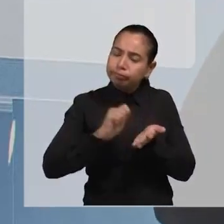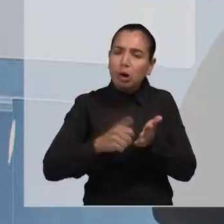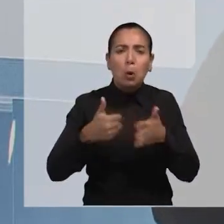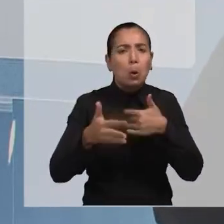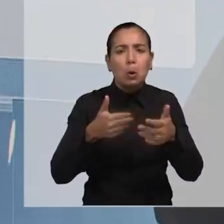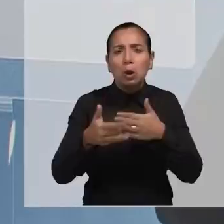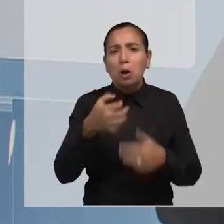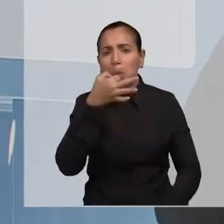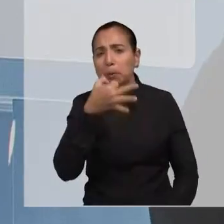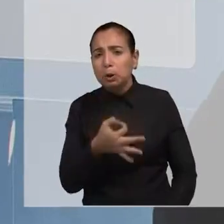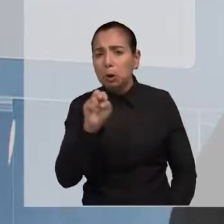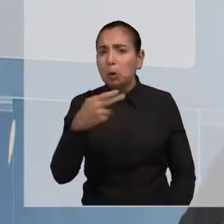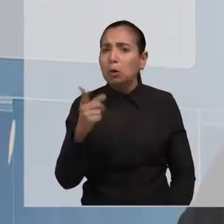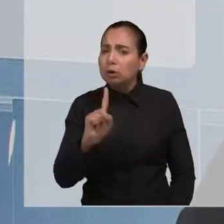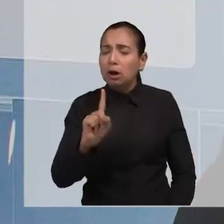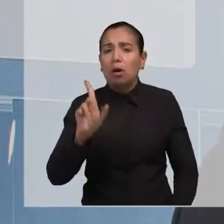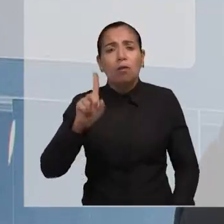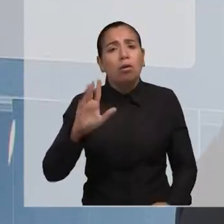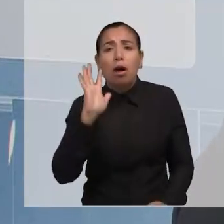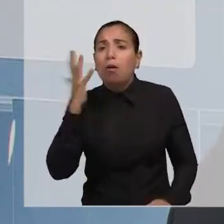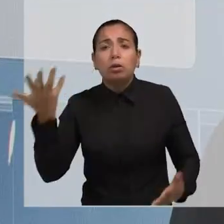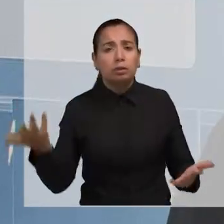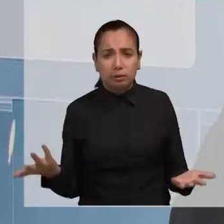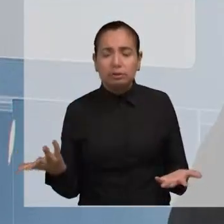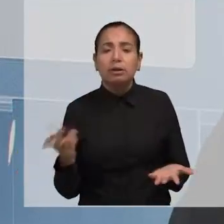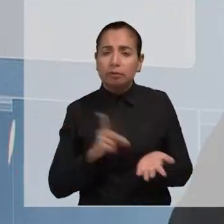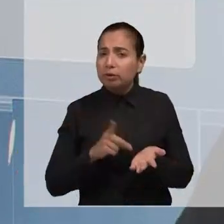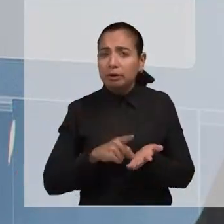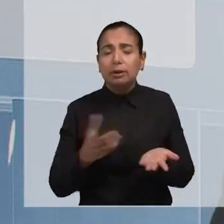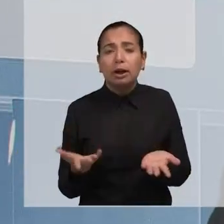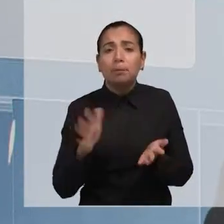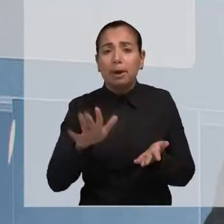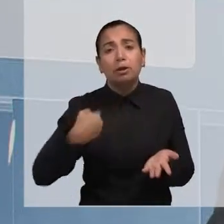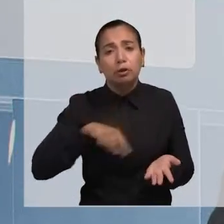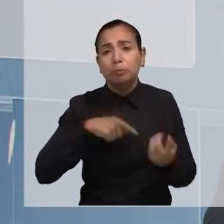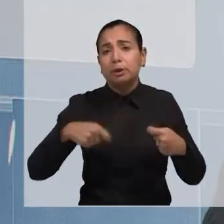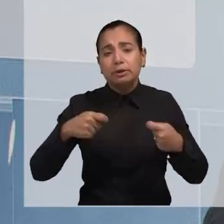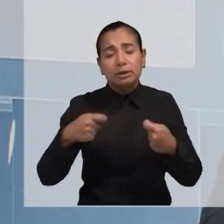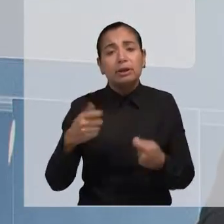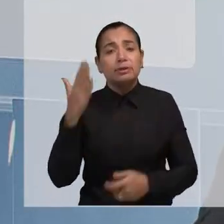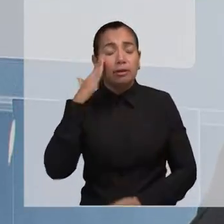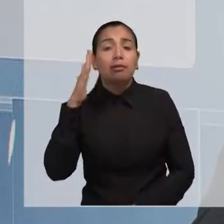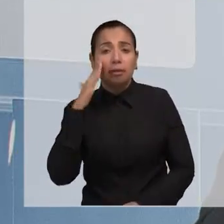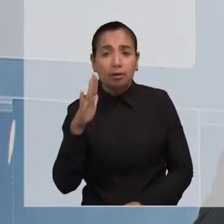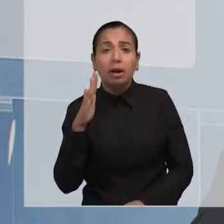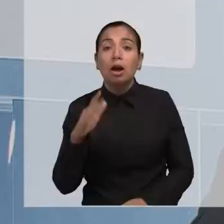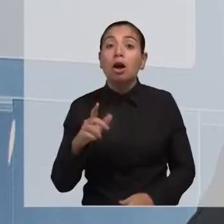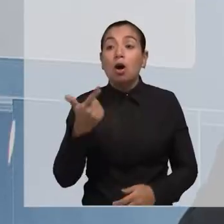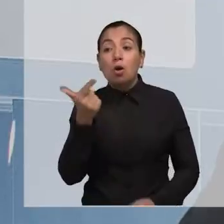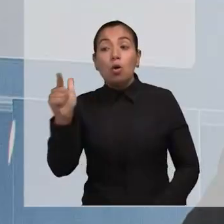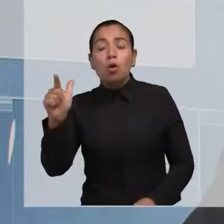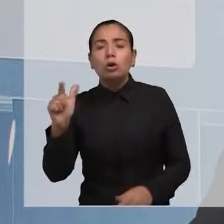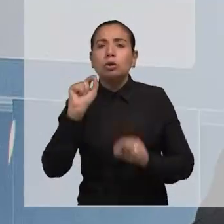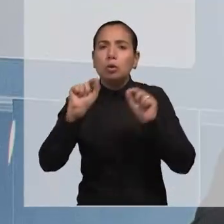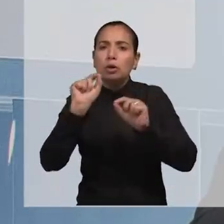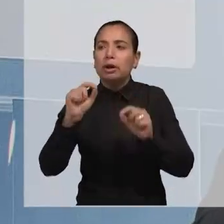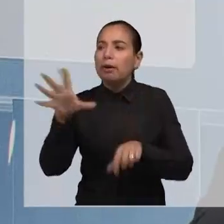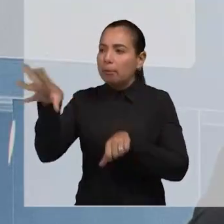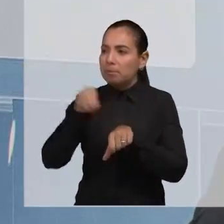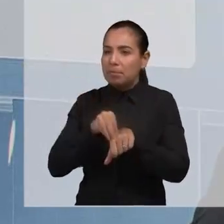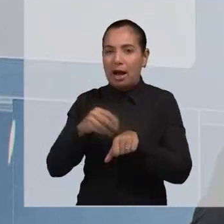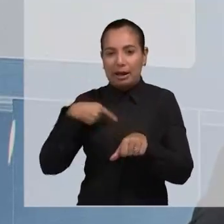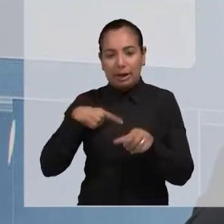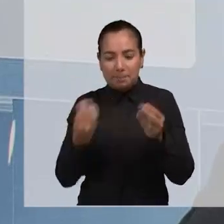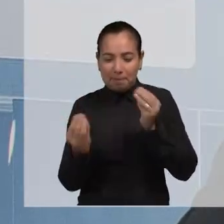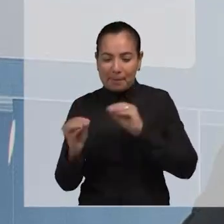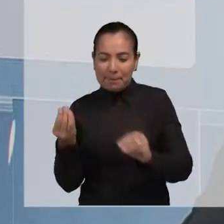opinião, e o que aconteceu, acabou, isso é um fato. A gente precisa se entender isso. Outra coisa é você querer piorar o fato,